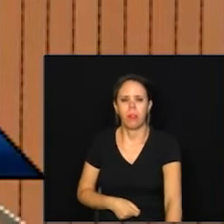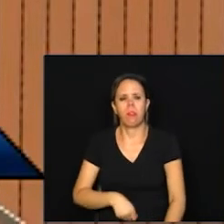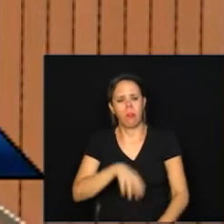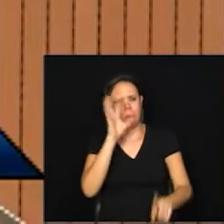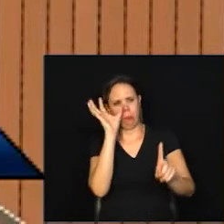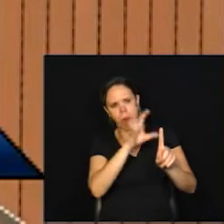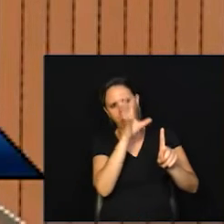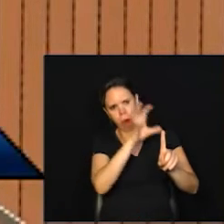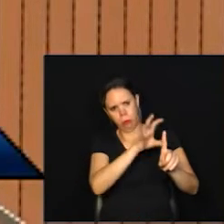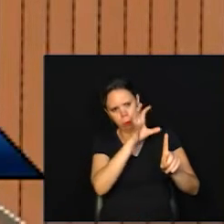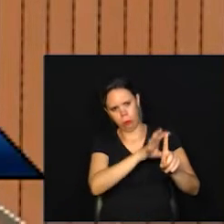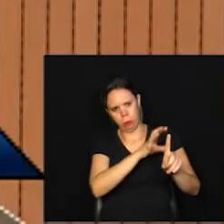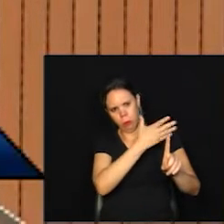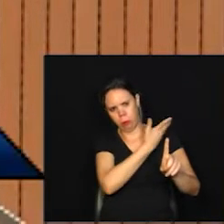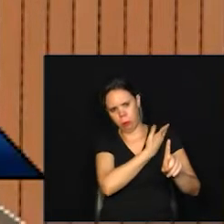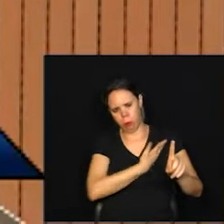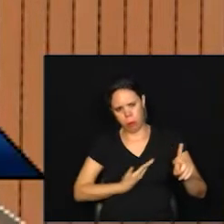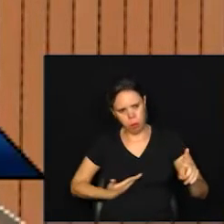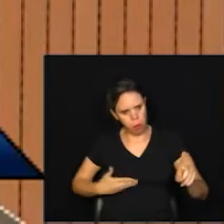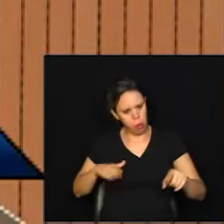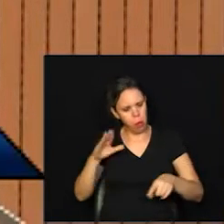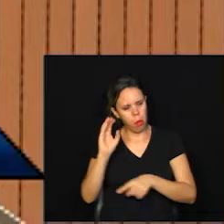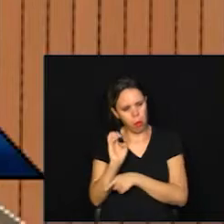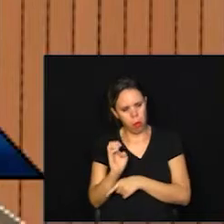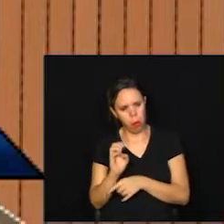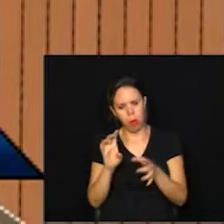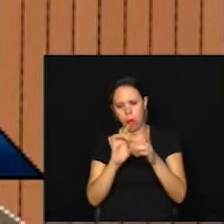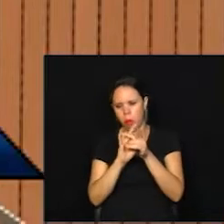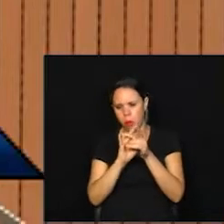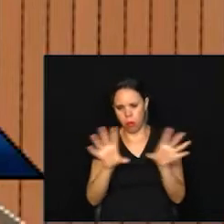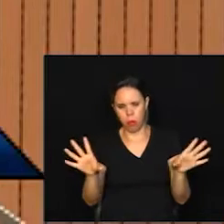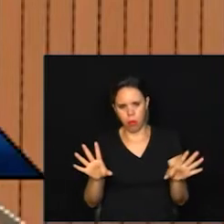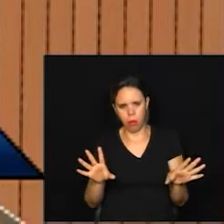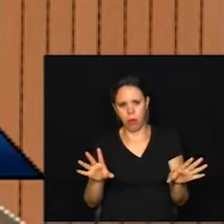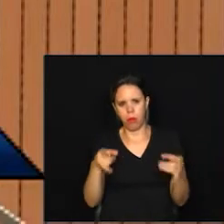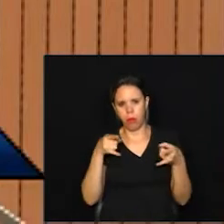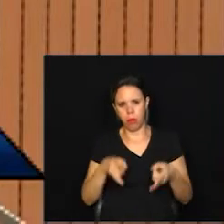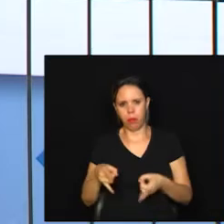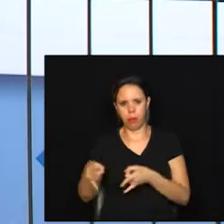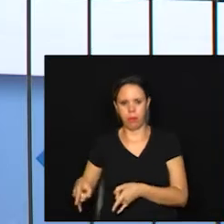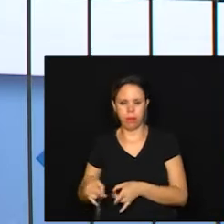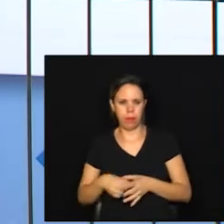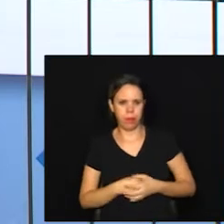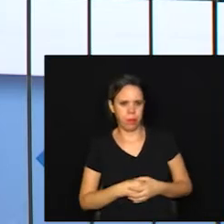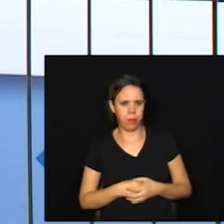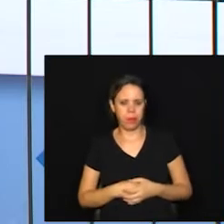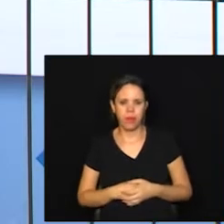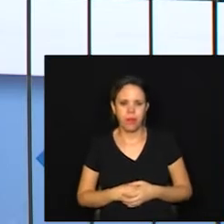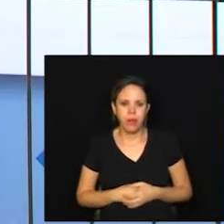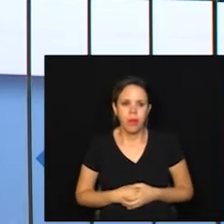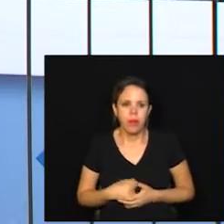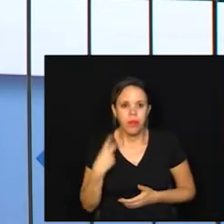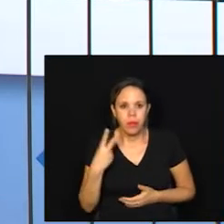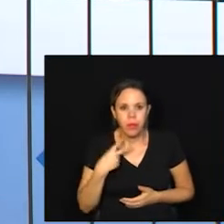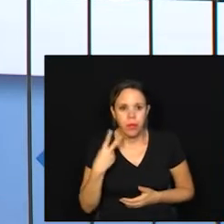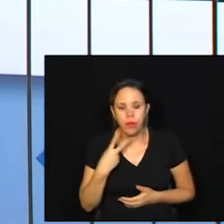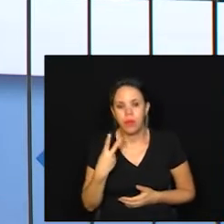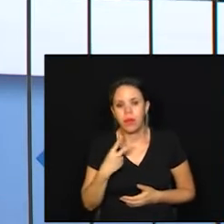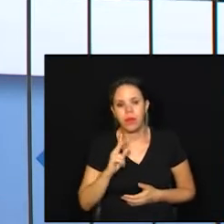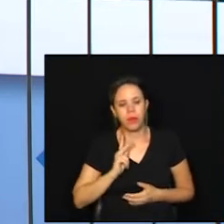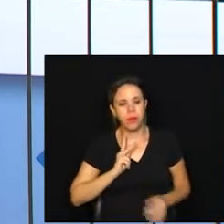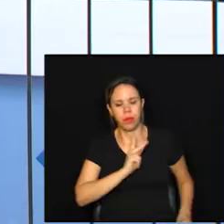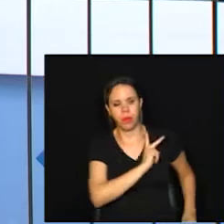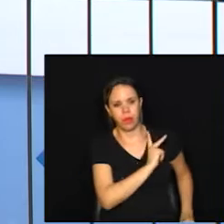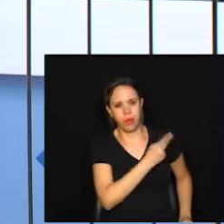pressionássemos e vamos pressionar o governo do estado para a liberação de mais leitos. E o vereador Paulo Haddad, que é